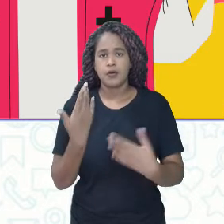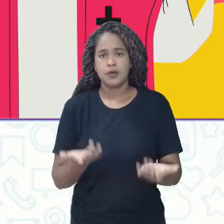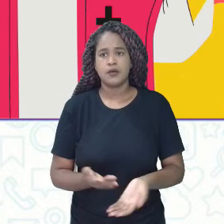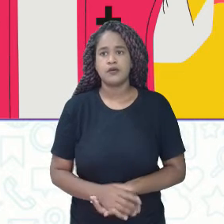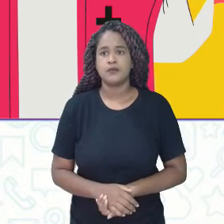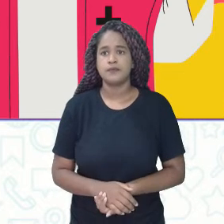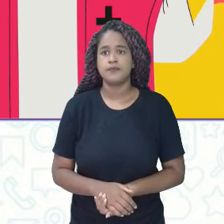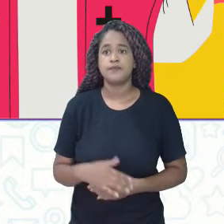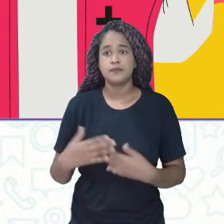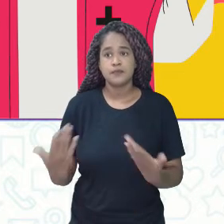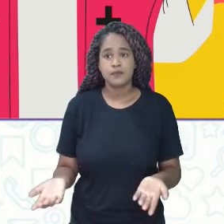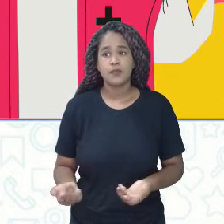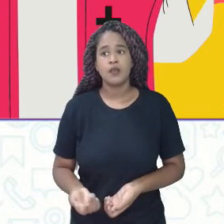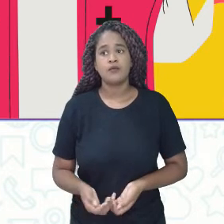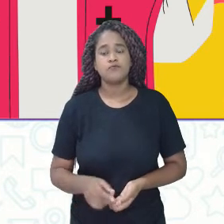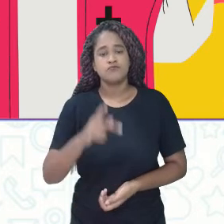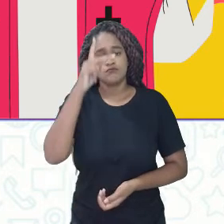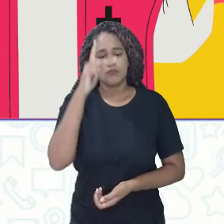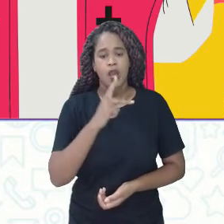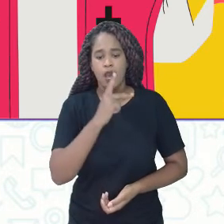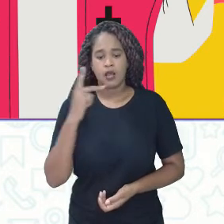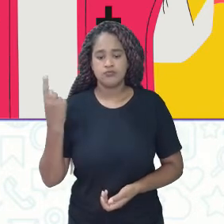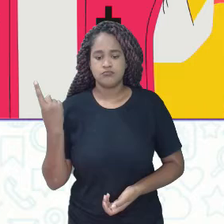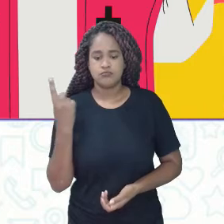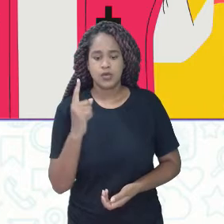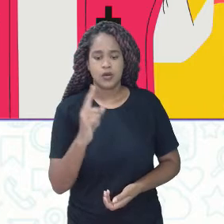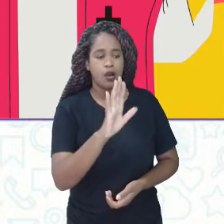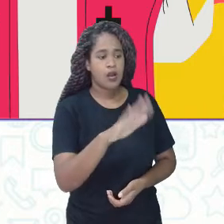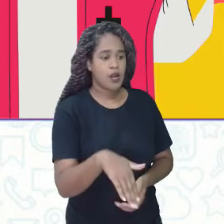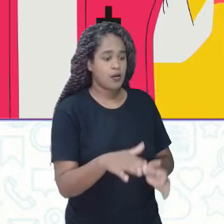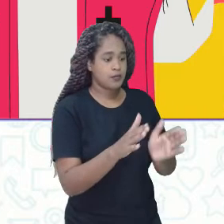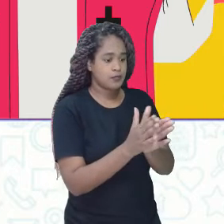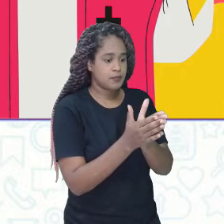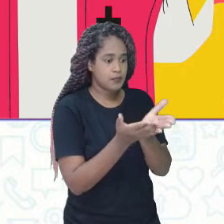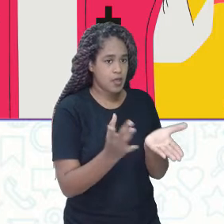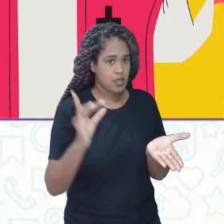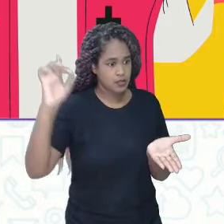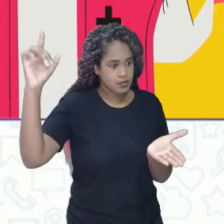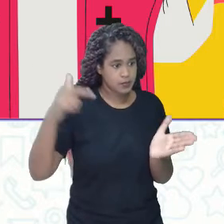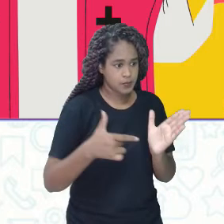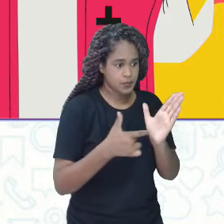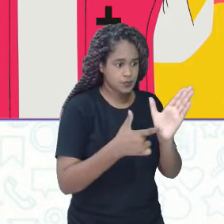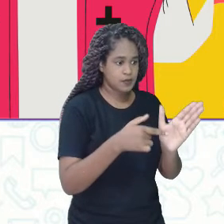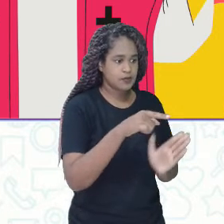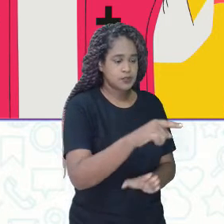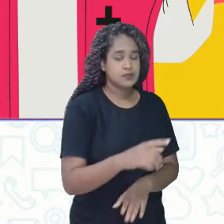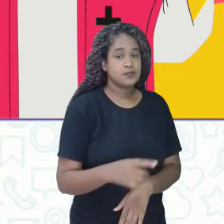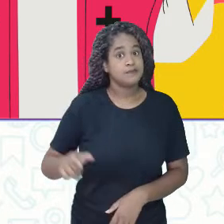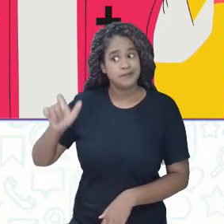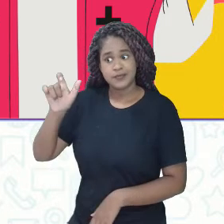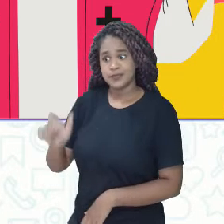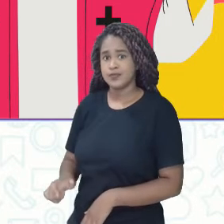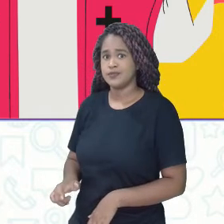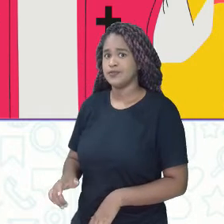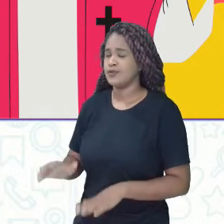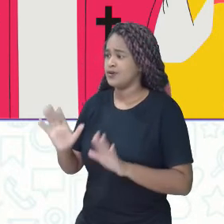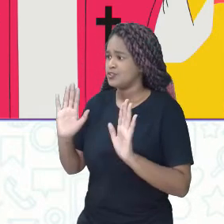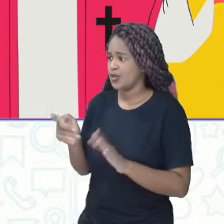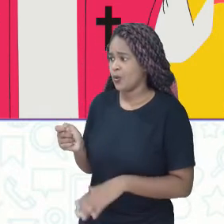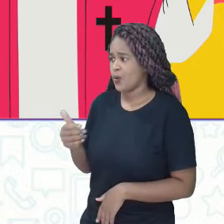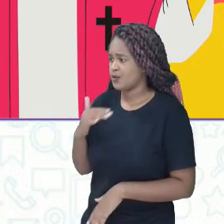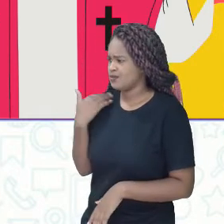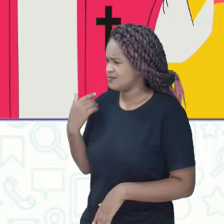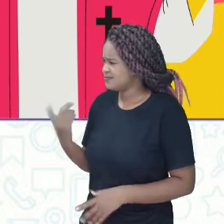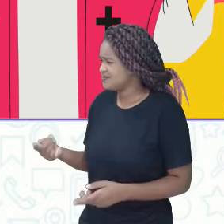vim trazer a palavra de Deus para você. A pessoa que estava no estado, né, já terminal disse: perda de tempo, seu